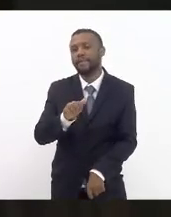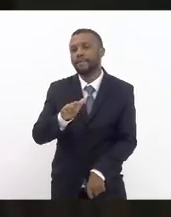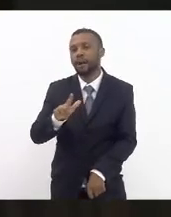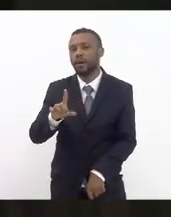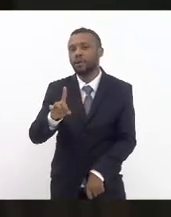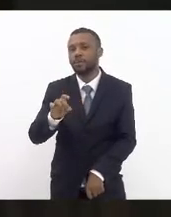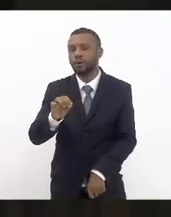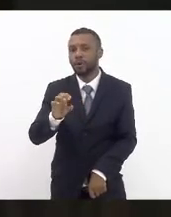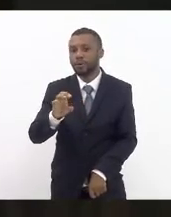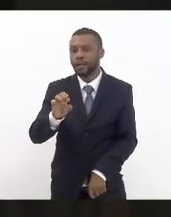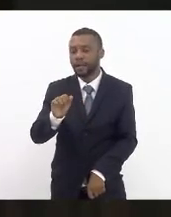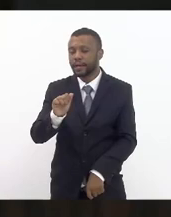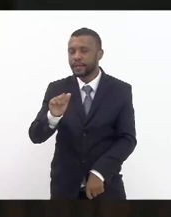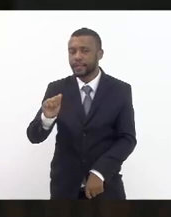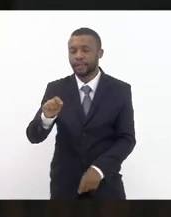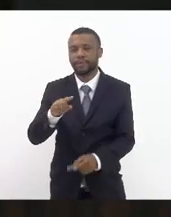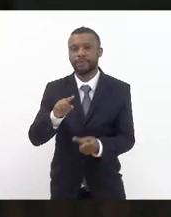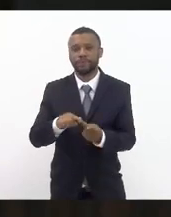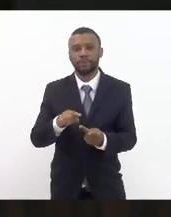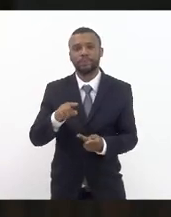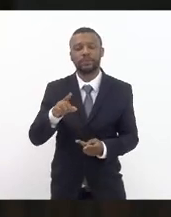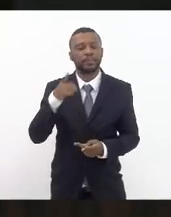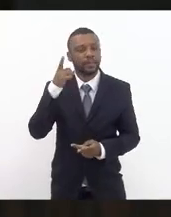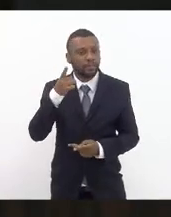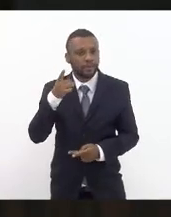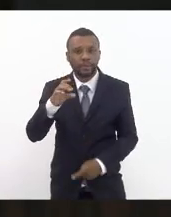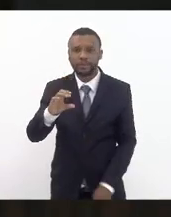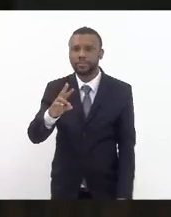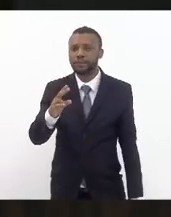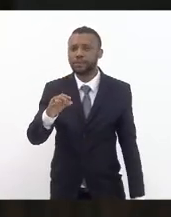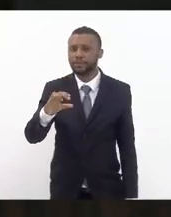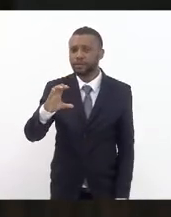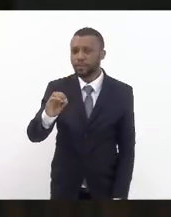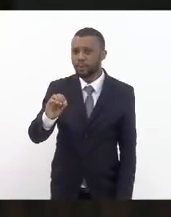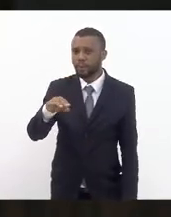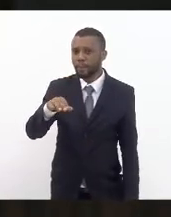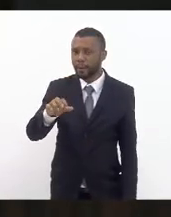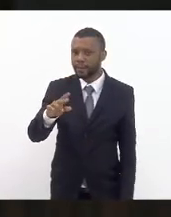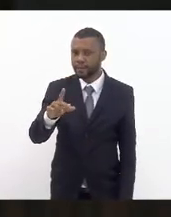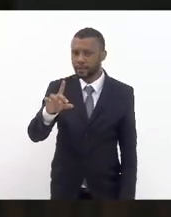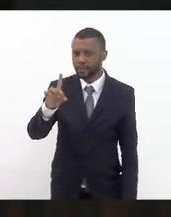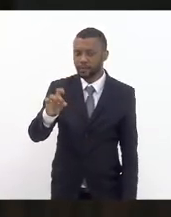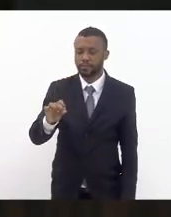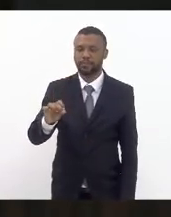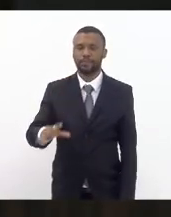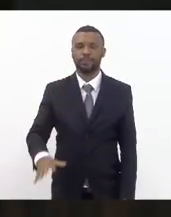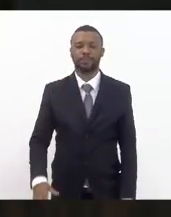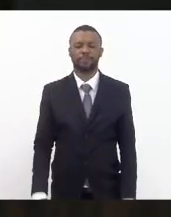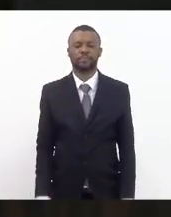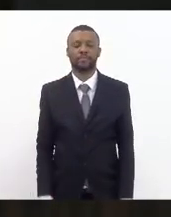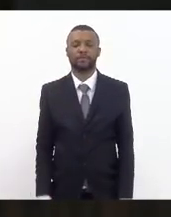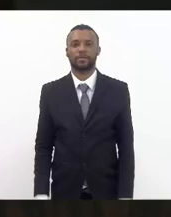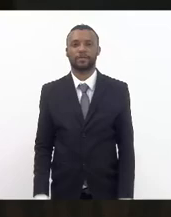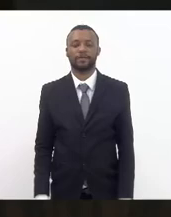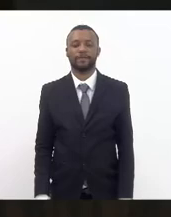Deputado Valdo Ceasa. Deputado Chico Machado. Deputado Chico Machado.